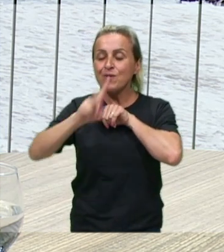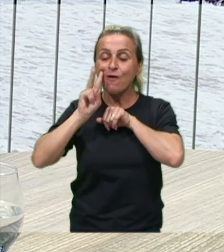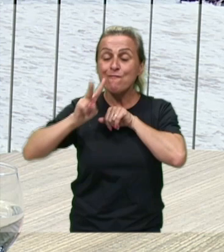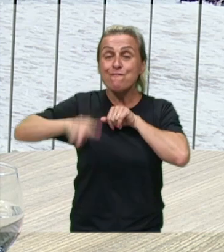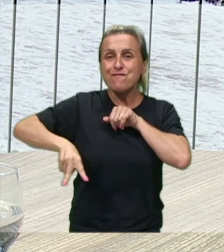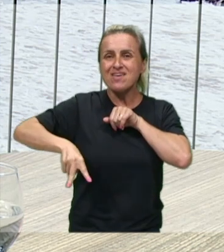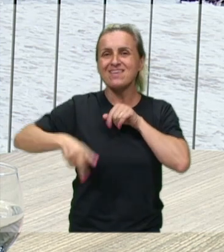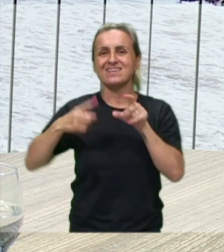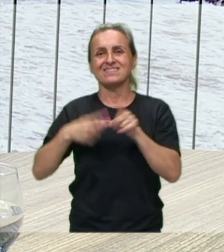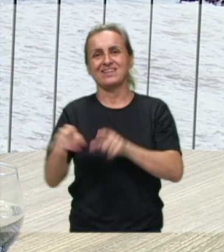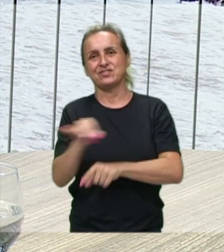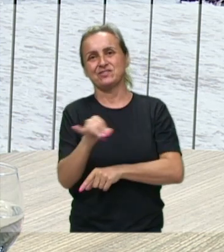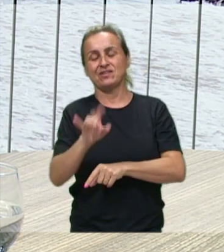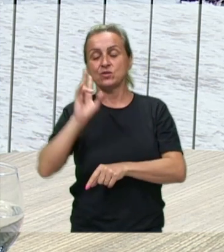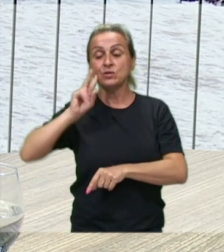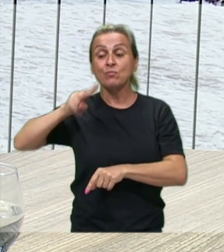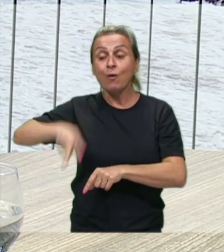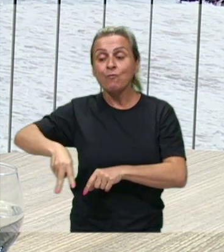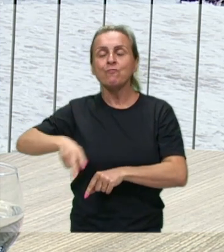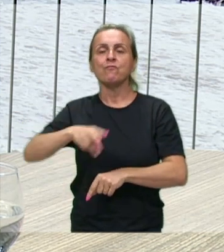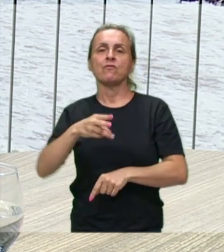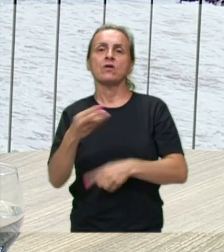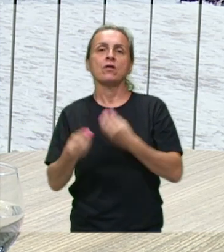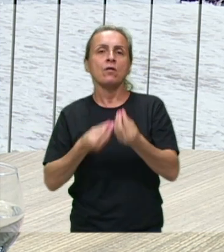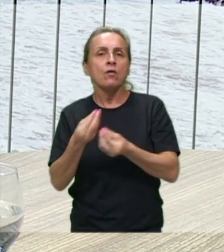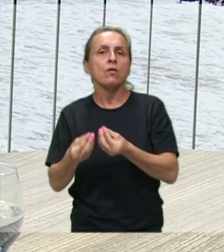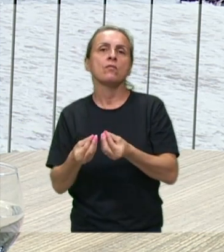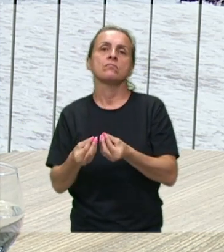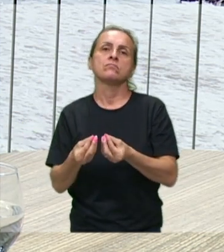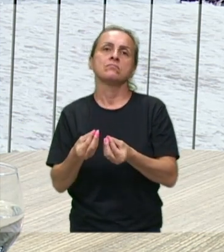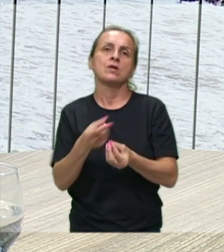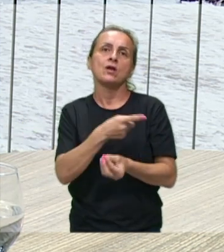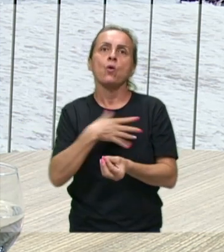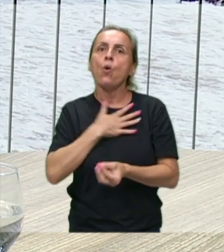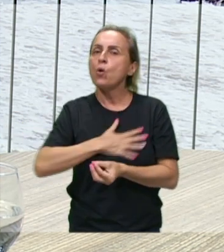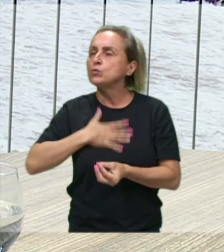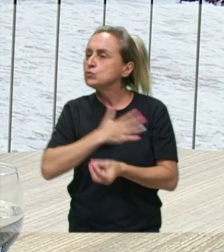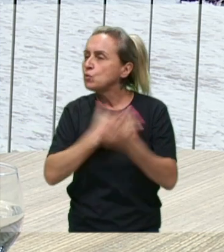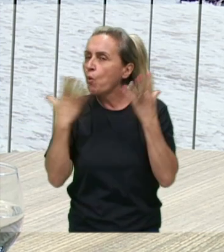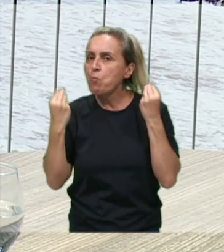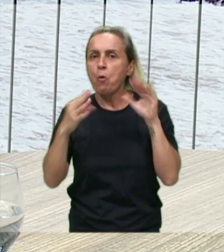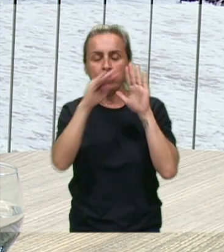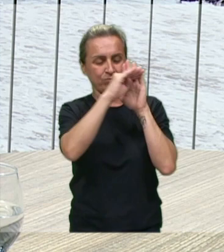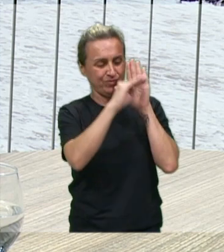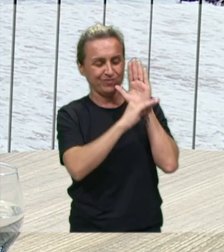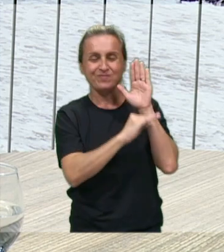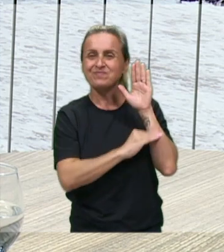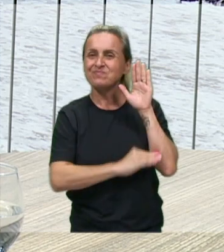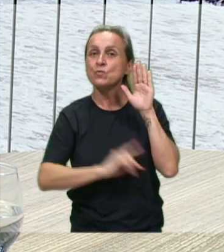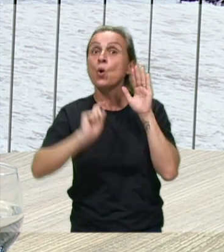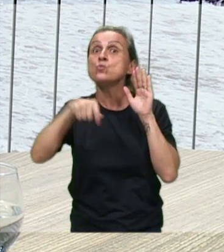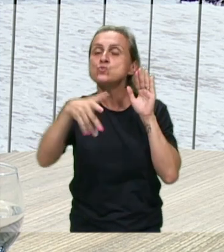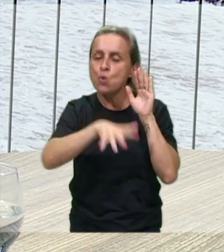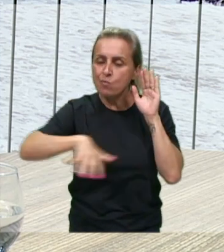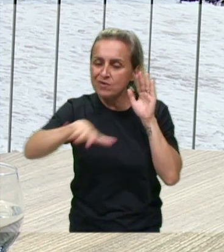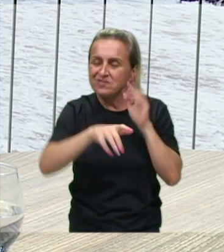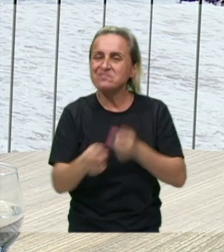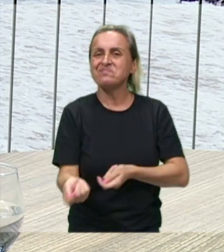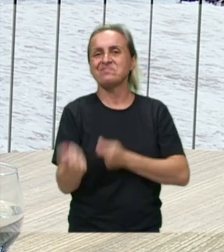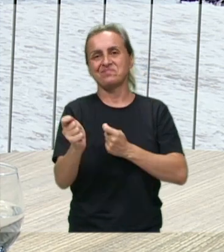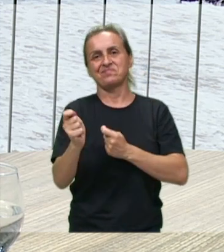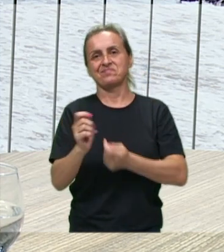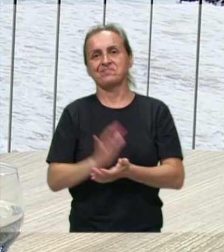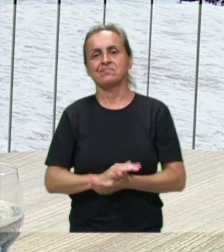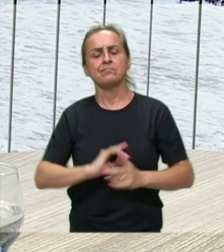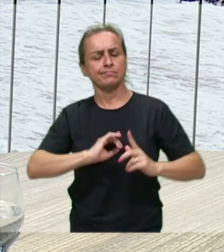no pescado. Ele se apaixonou pelas nossas colocações, indicações lá diretamente ao setor e,